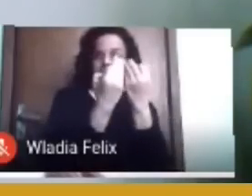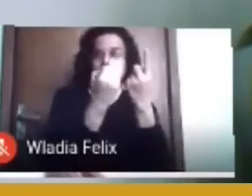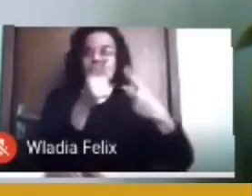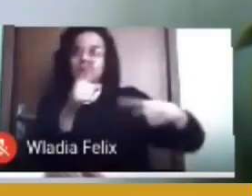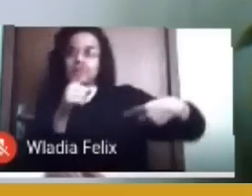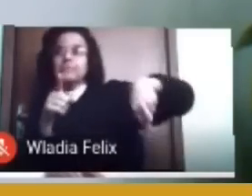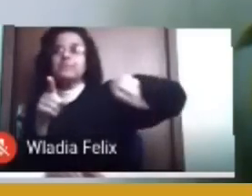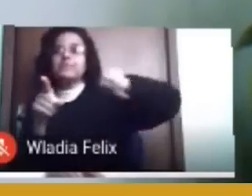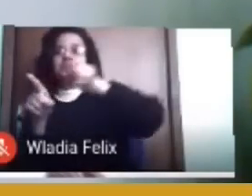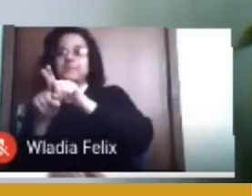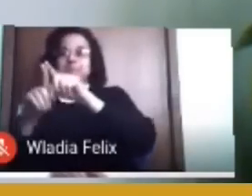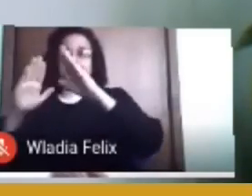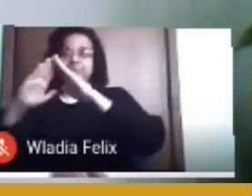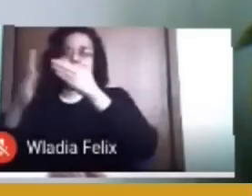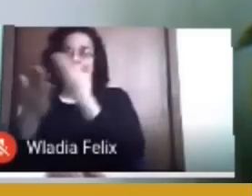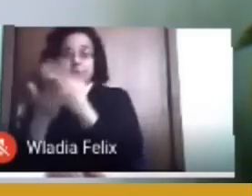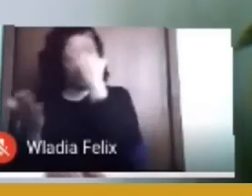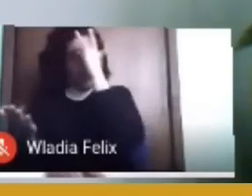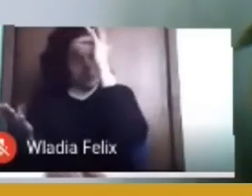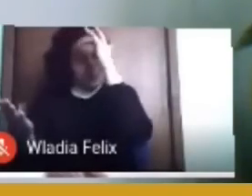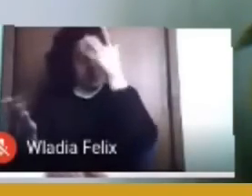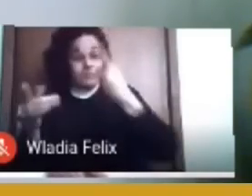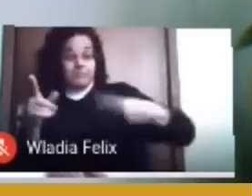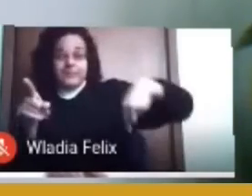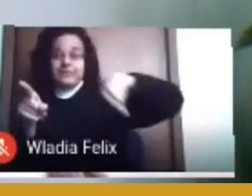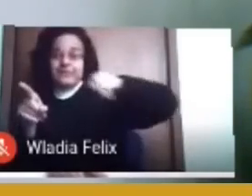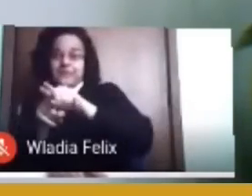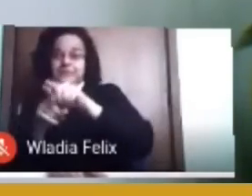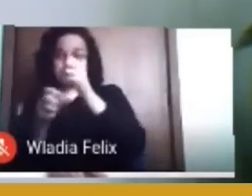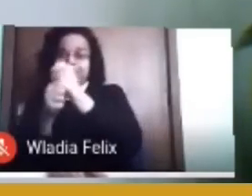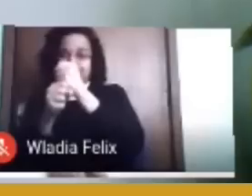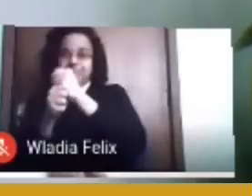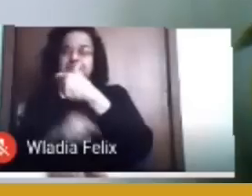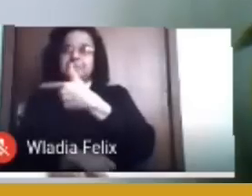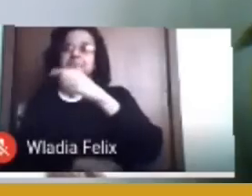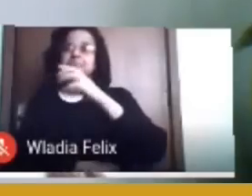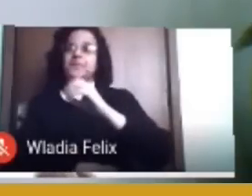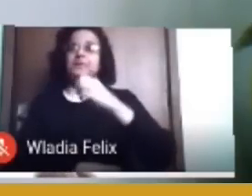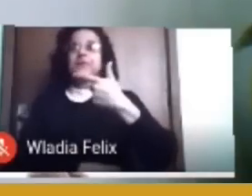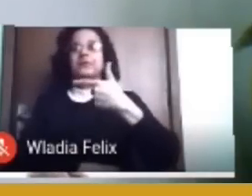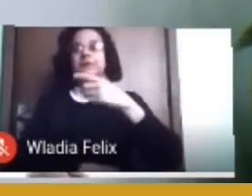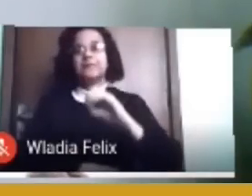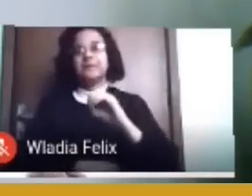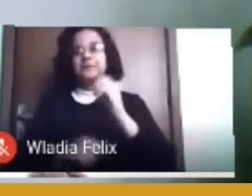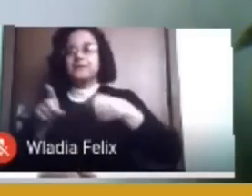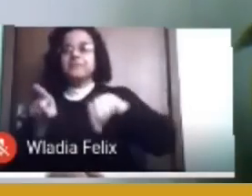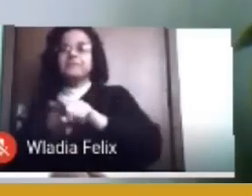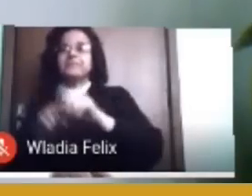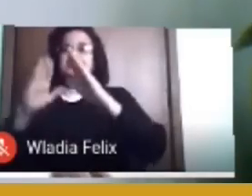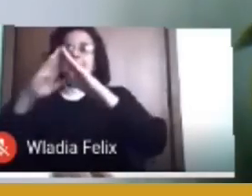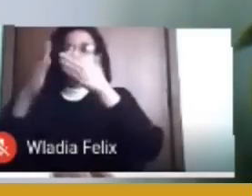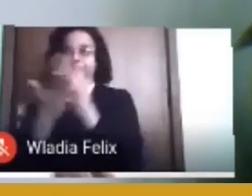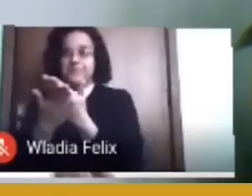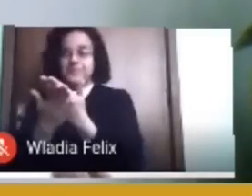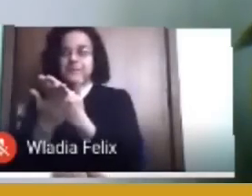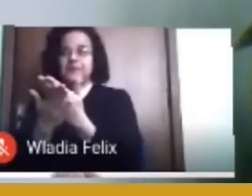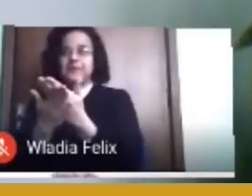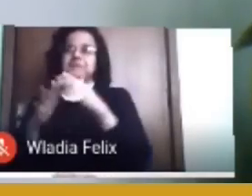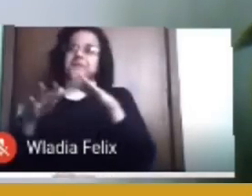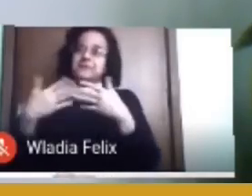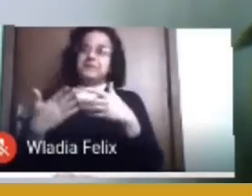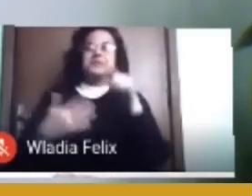olhar da mãe, das suas famílias como um todo constituída, e cada família de uma forma. Como que nós, nesse ambiente